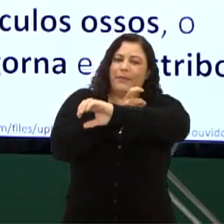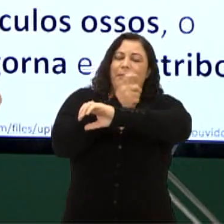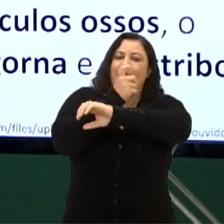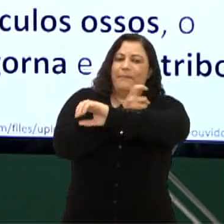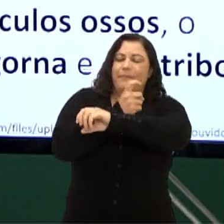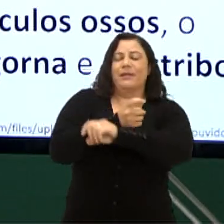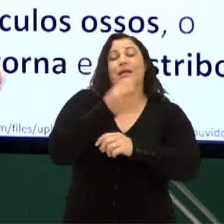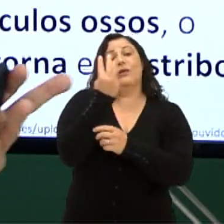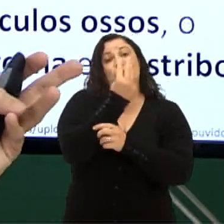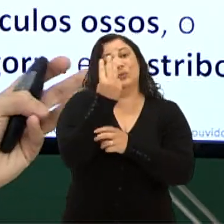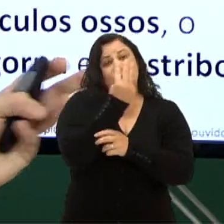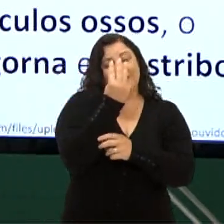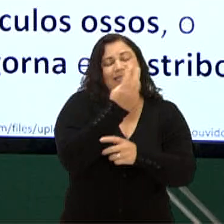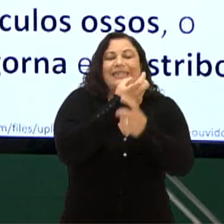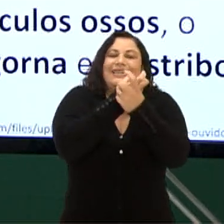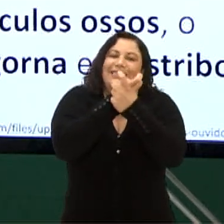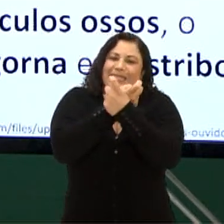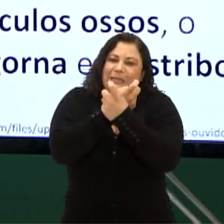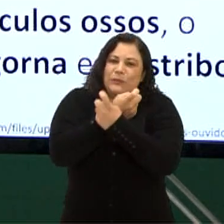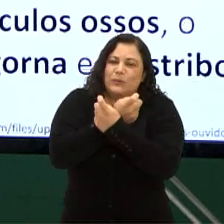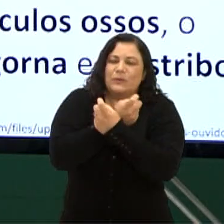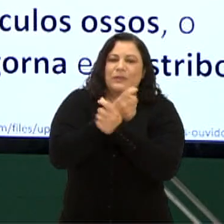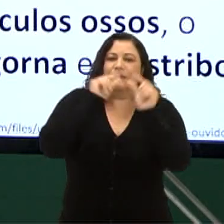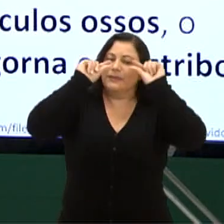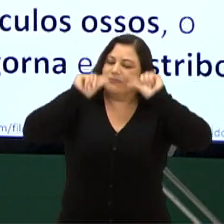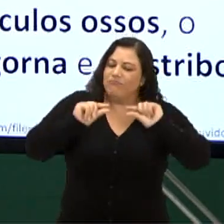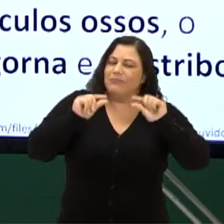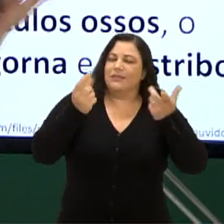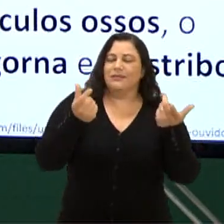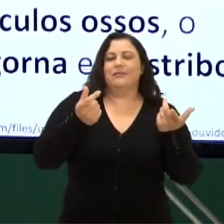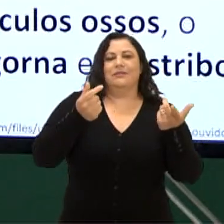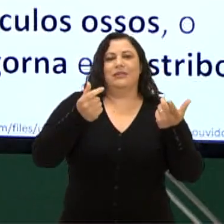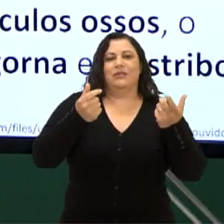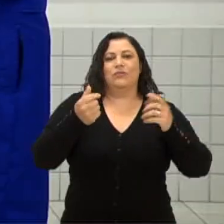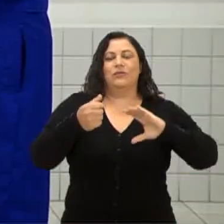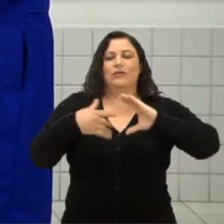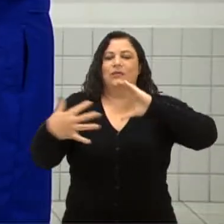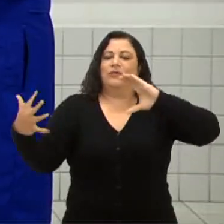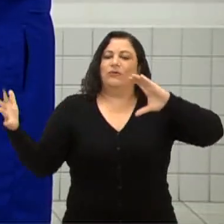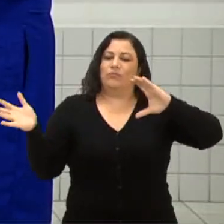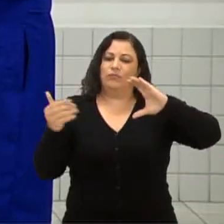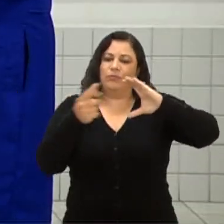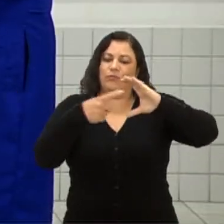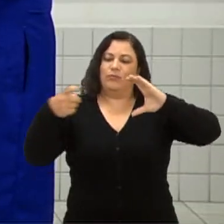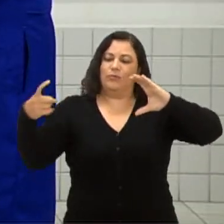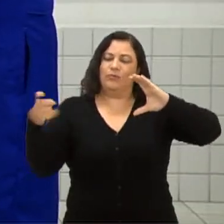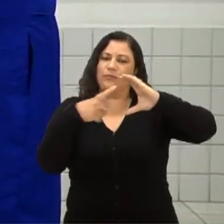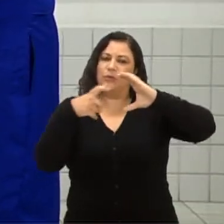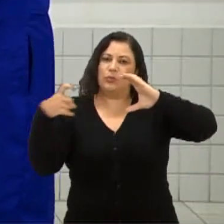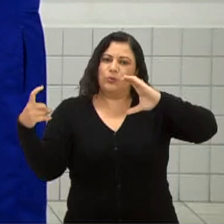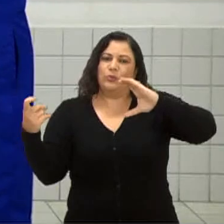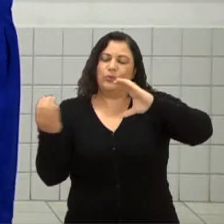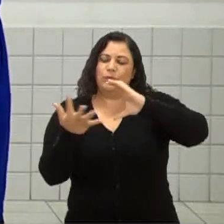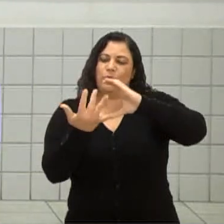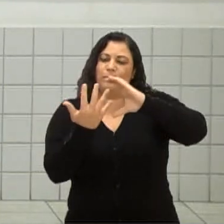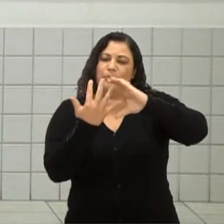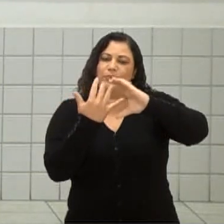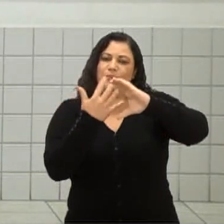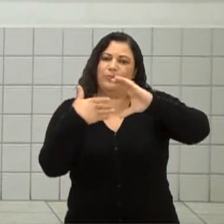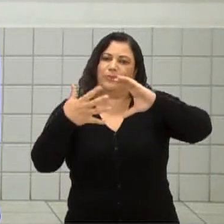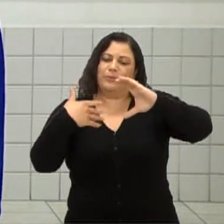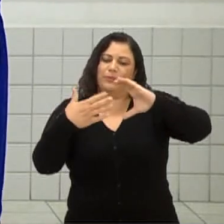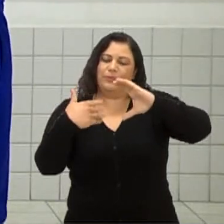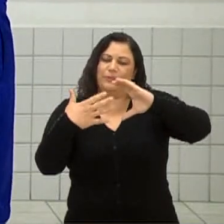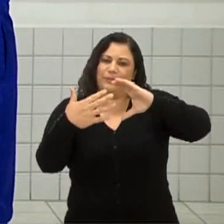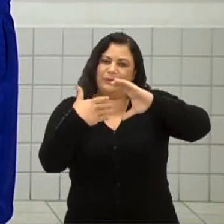por terceiro ossinho, o estribo vibra também. Então, responde aqui, a pergunta. Que bonitinho. Bonitinho. São muito pequenos para